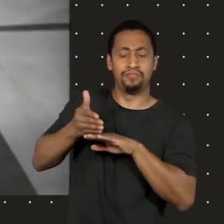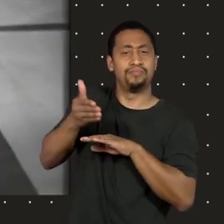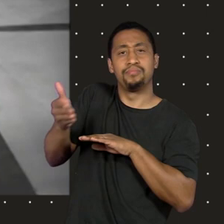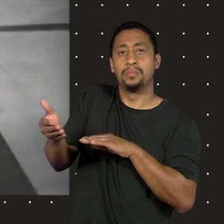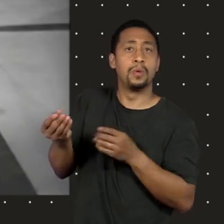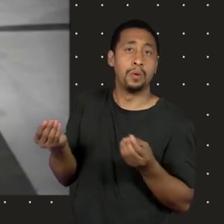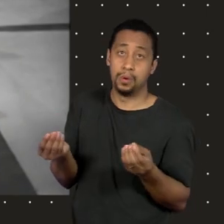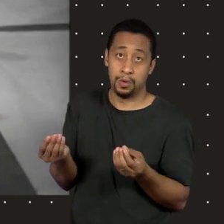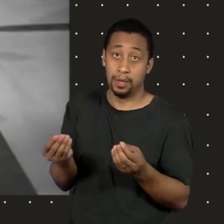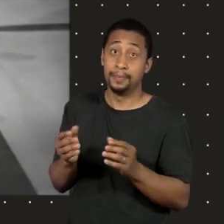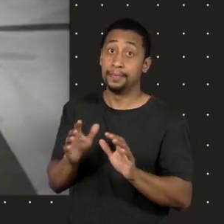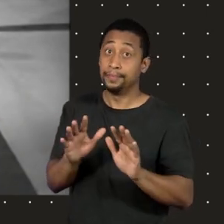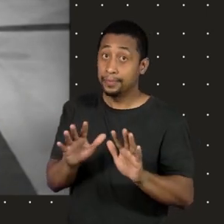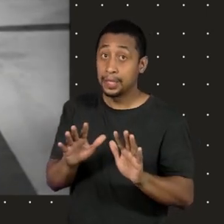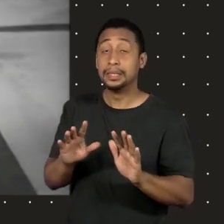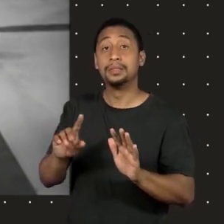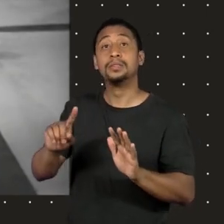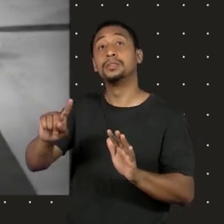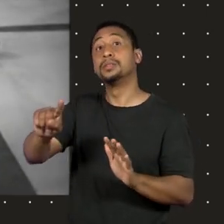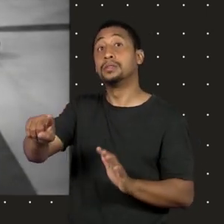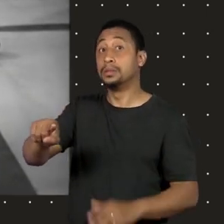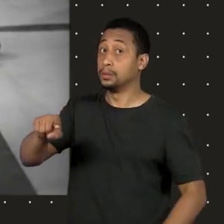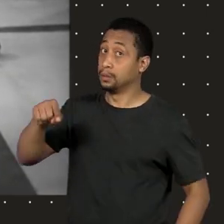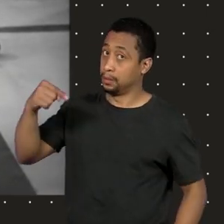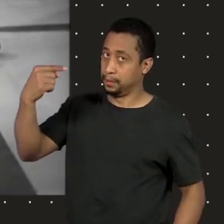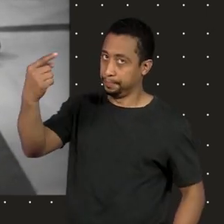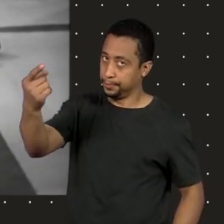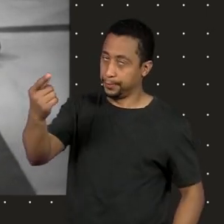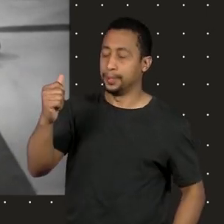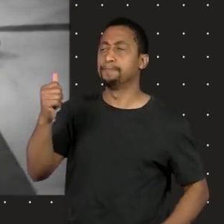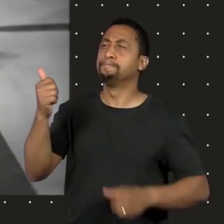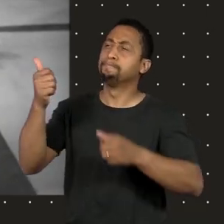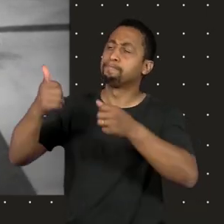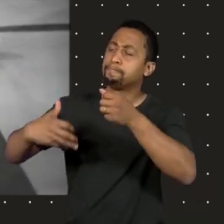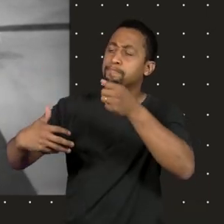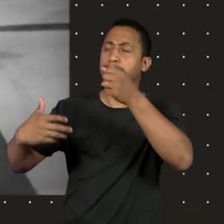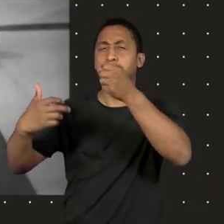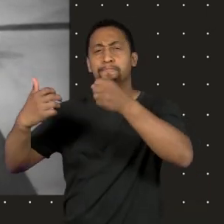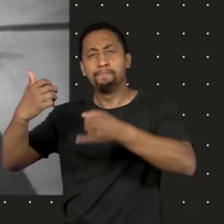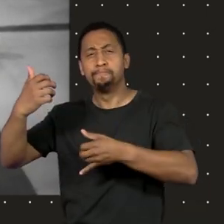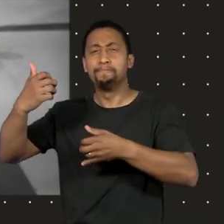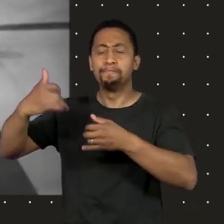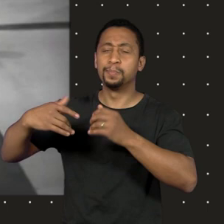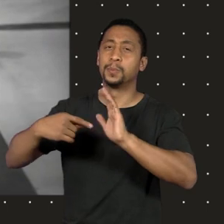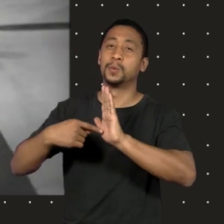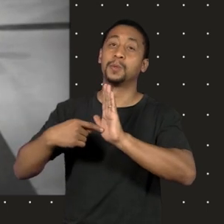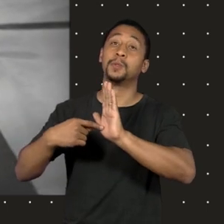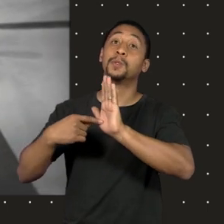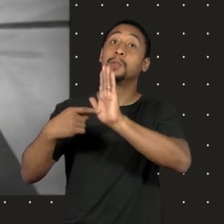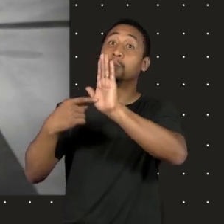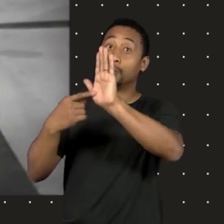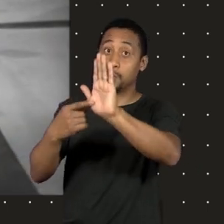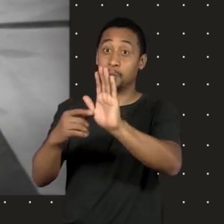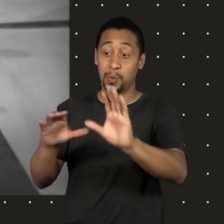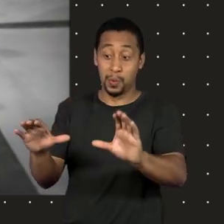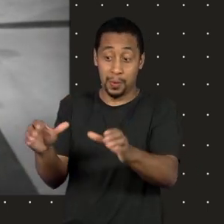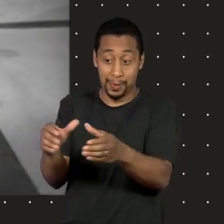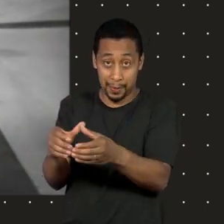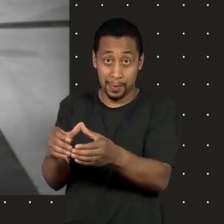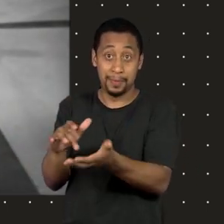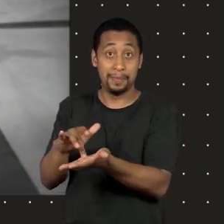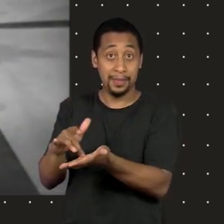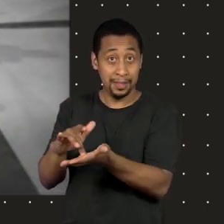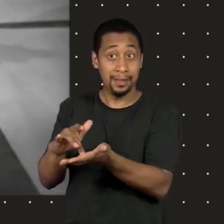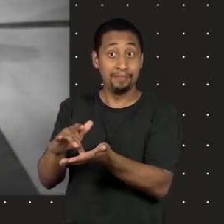isso direitinho e depois de tudo explicado e mostrado no corpo dos bailarinos, tem um